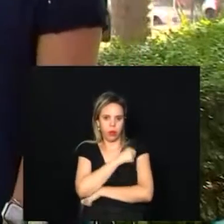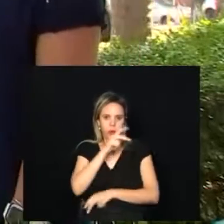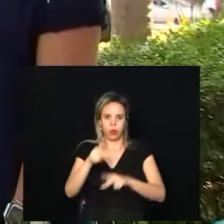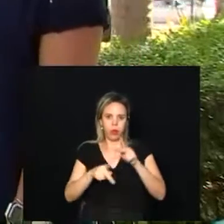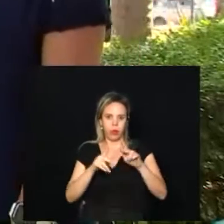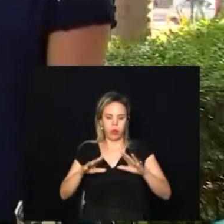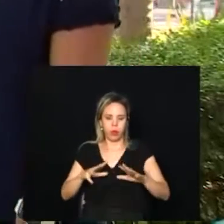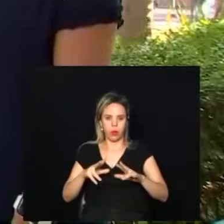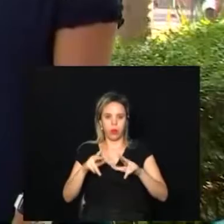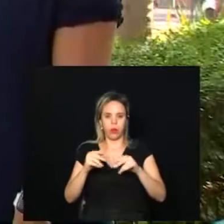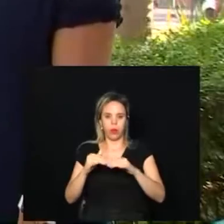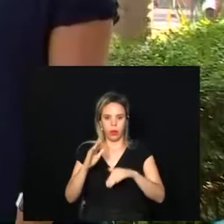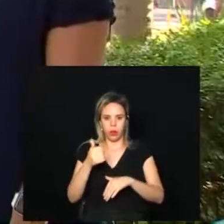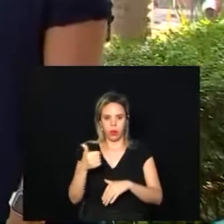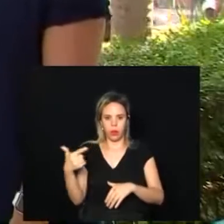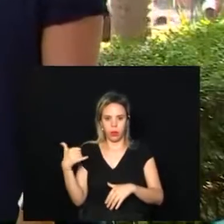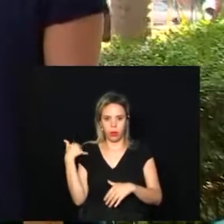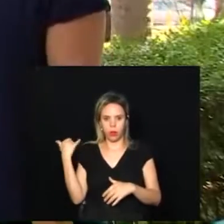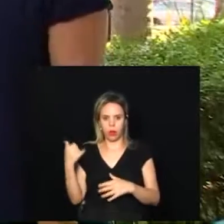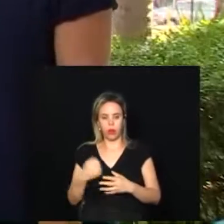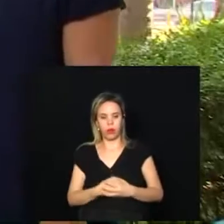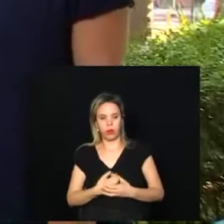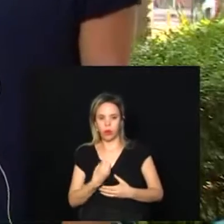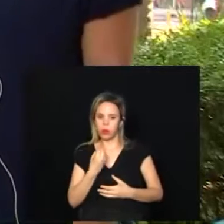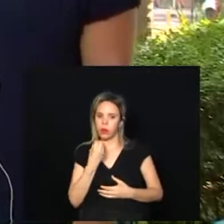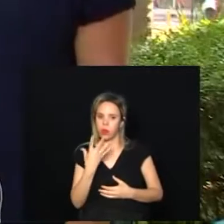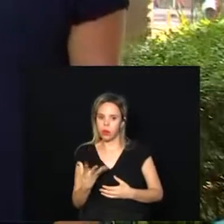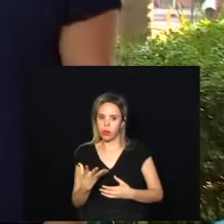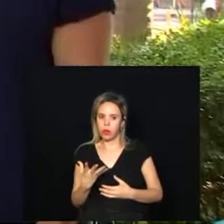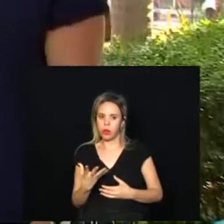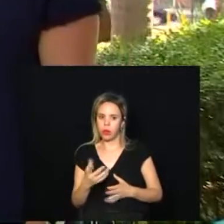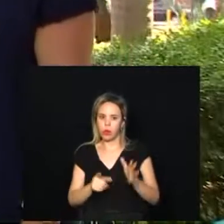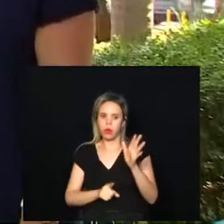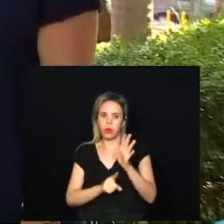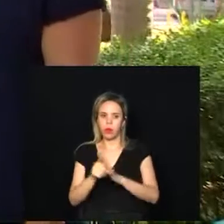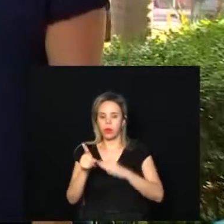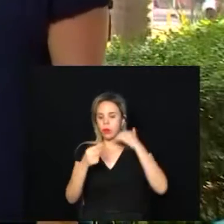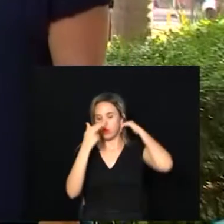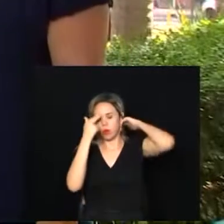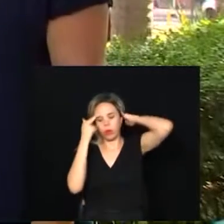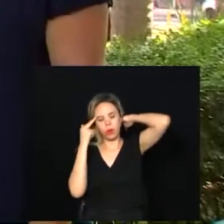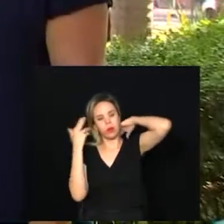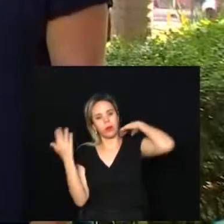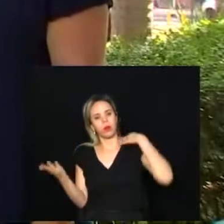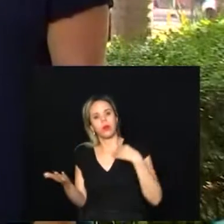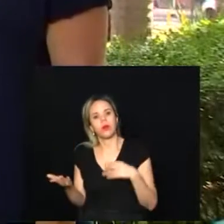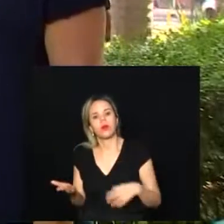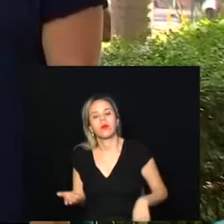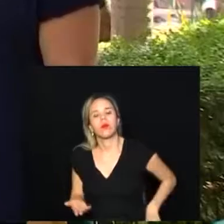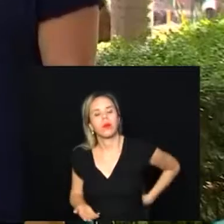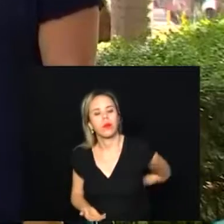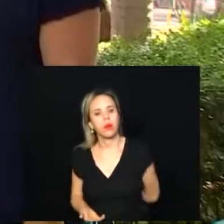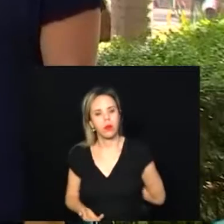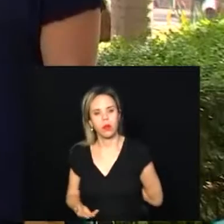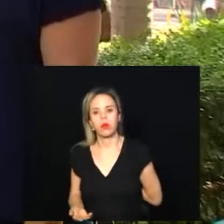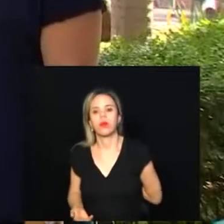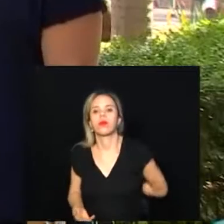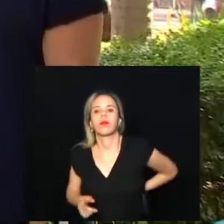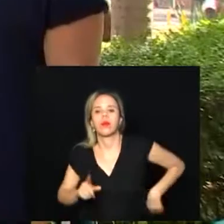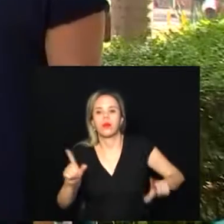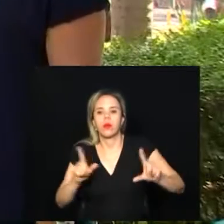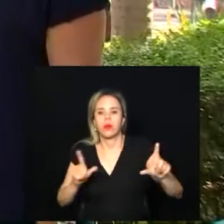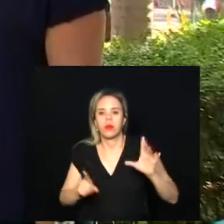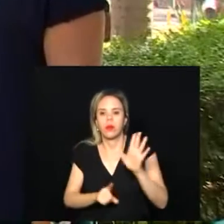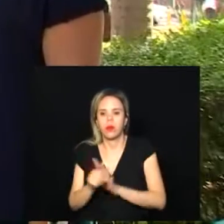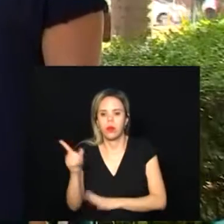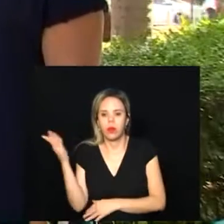população toda acima de 12 anos de idade. Que bom, que bom. Deixa eu perguntar para o Gabriel Castro, que está no estúdio, se tem alguma pergunta aqui